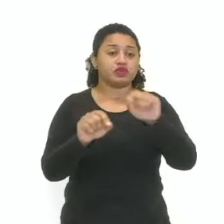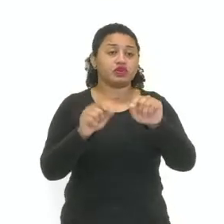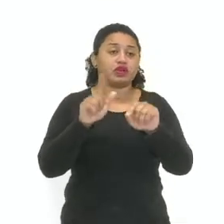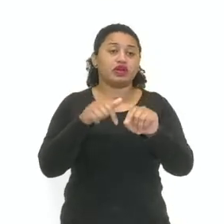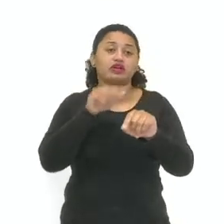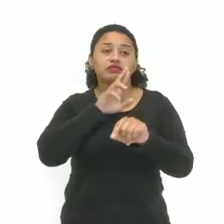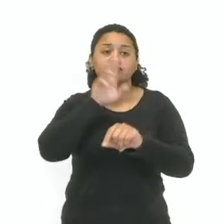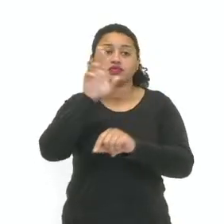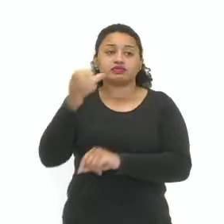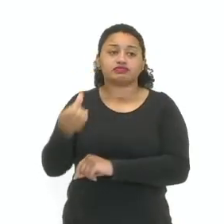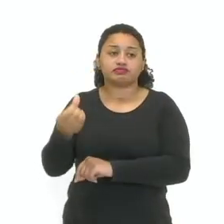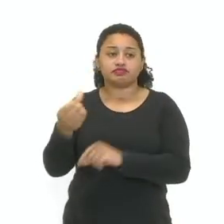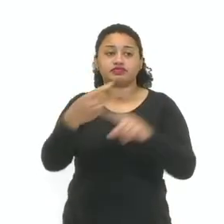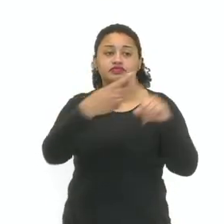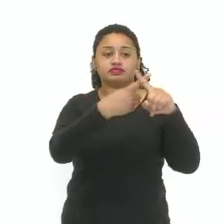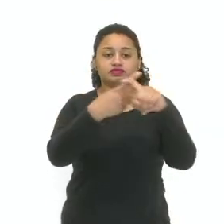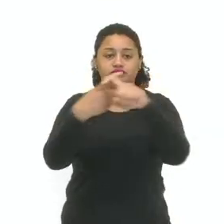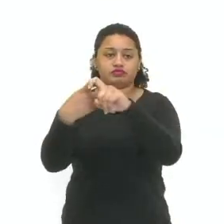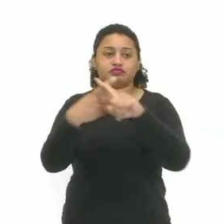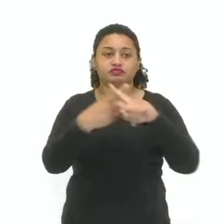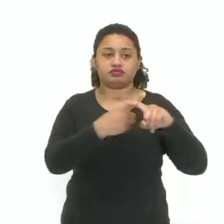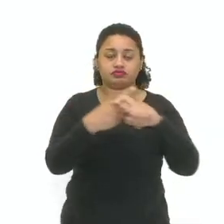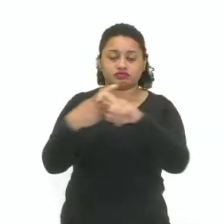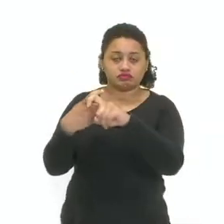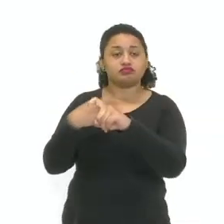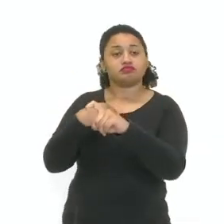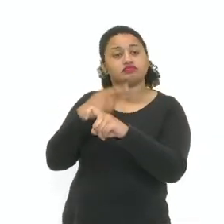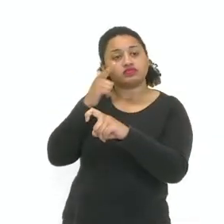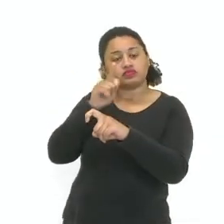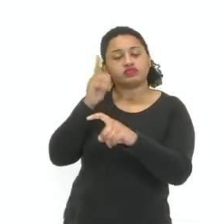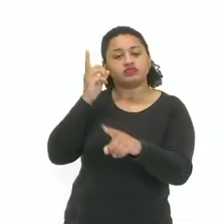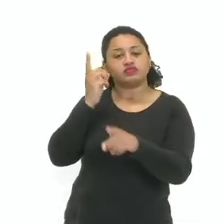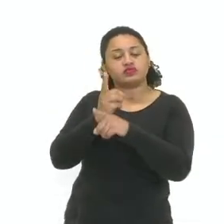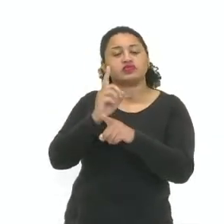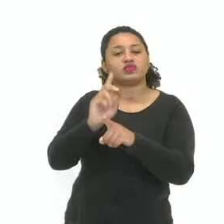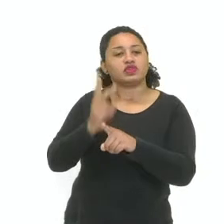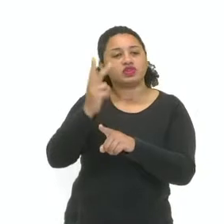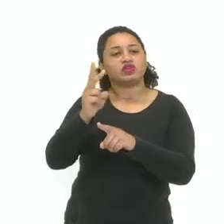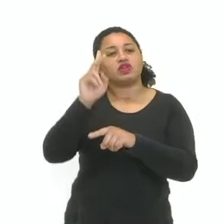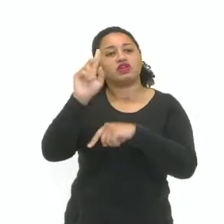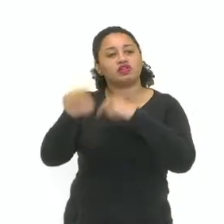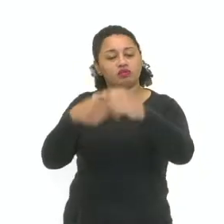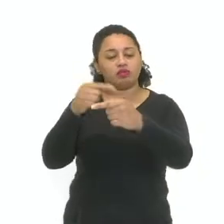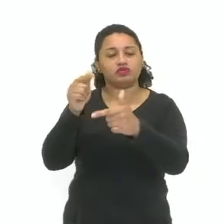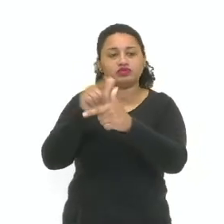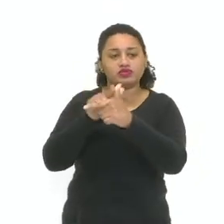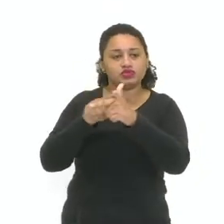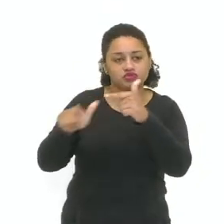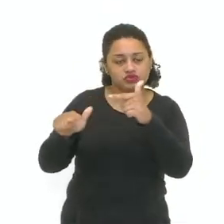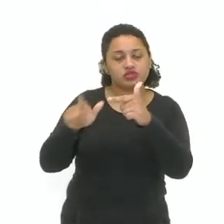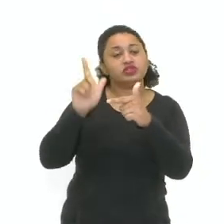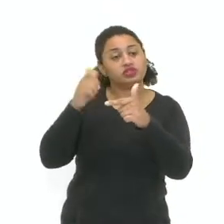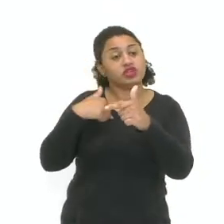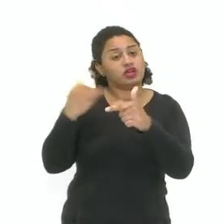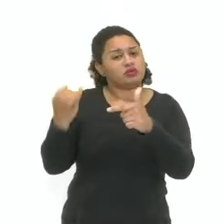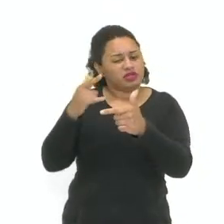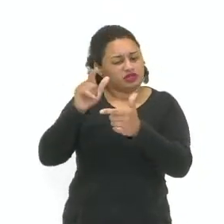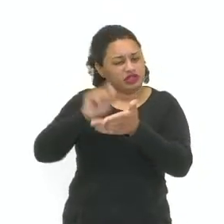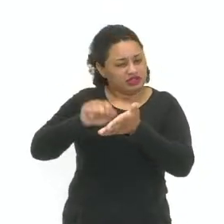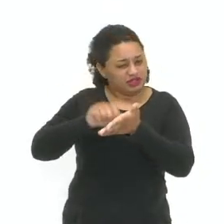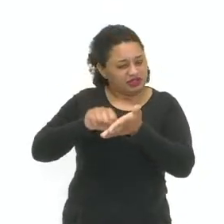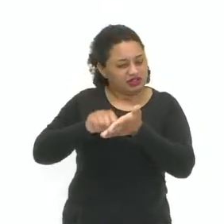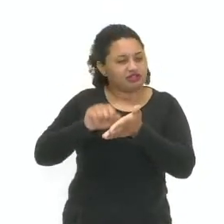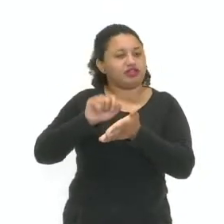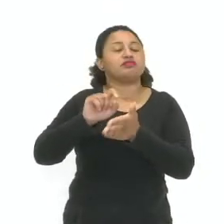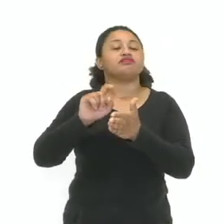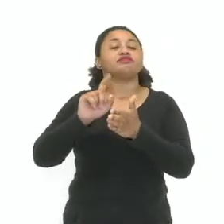6. Fazendo os cálculos, né, multiplicativos aqui, lembre sempre que é importante você fazer aí no seu caderno e depois você